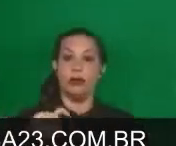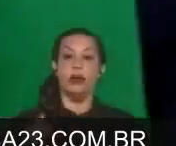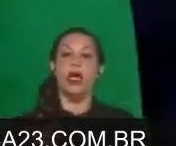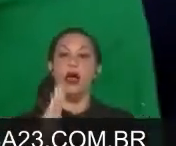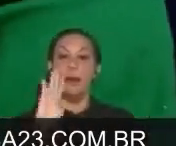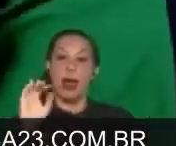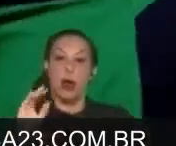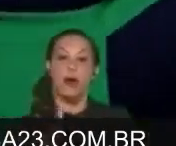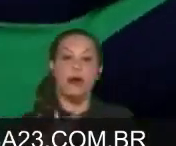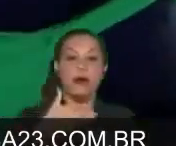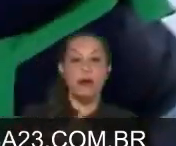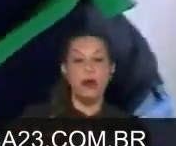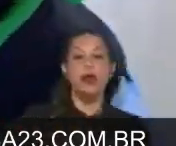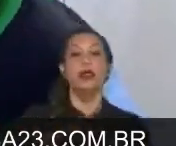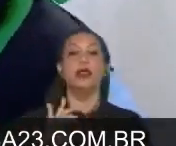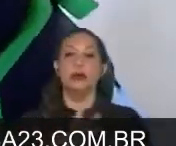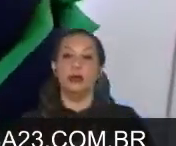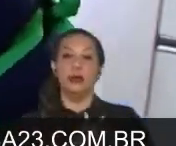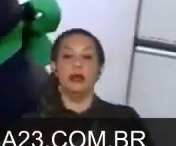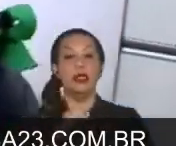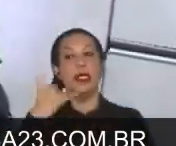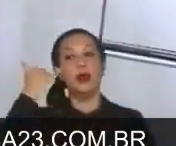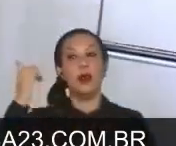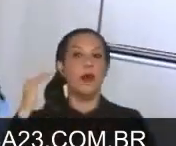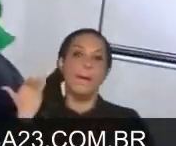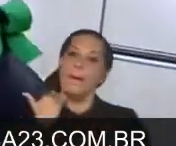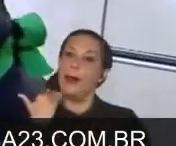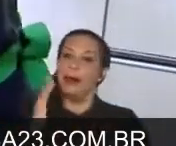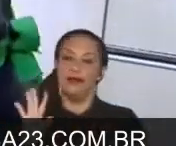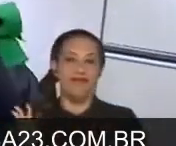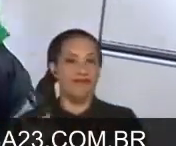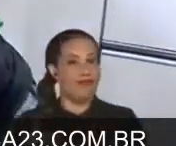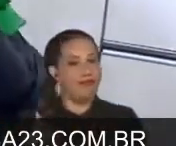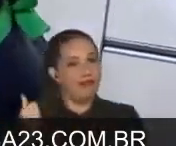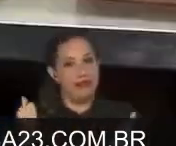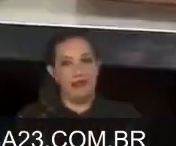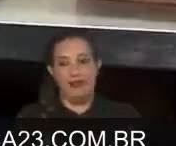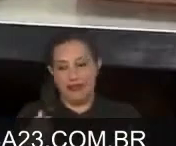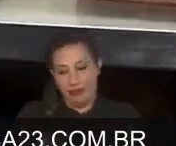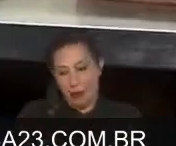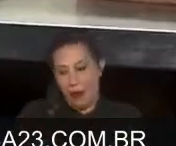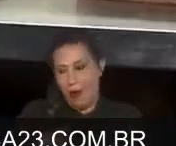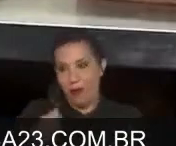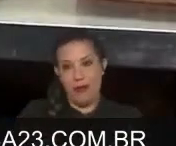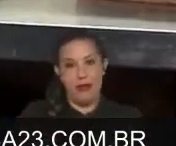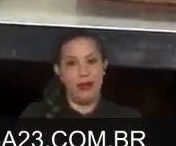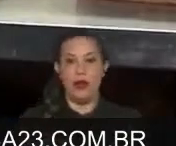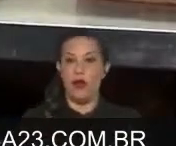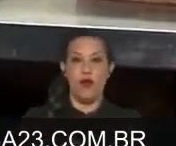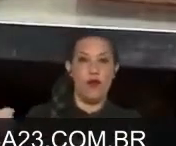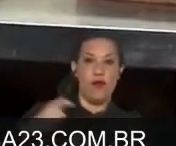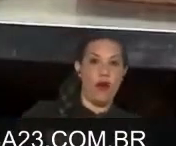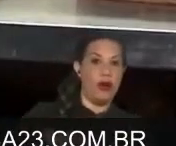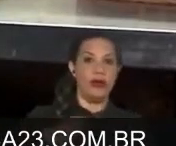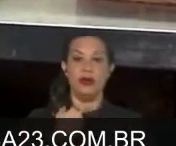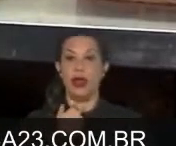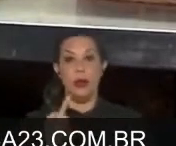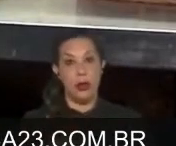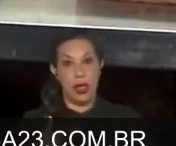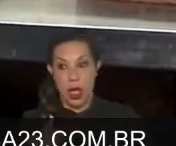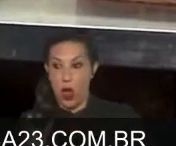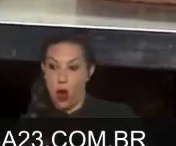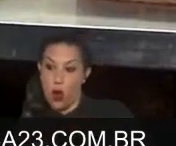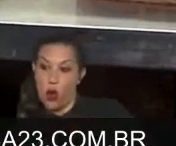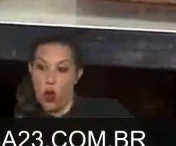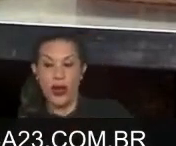BO na delegacia, ligou para o banco, mas teve que arcar com o prejuízo. Não tinha como estornar, porque eu tinha